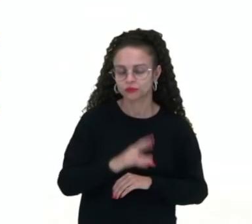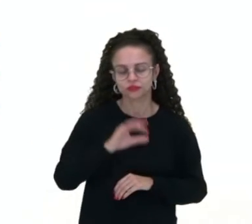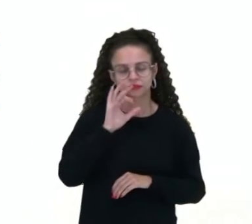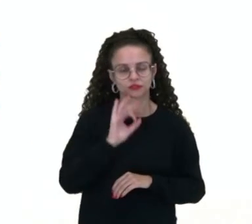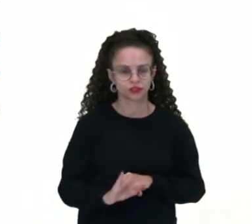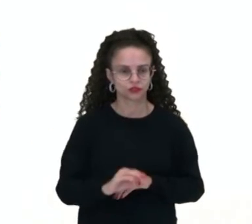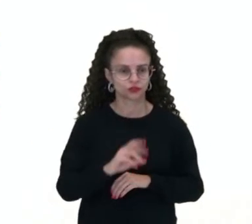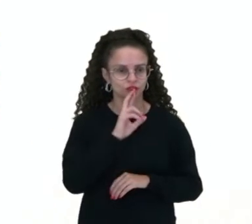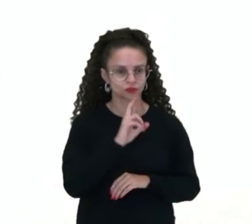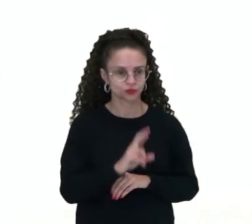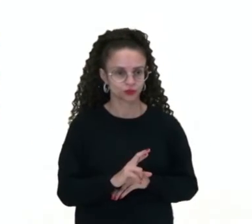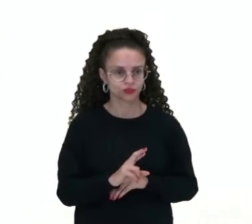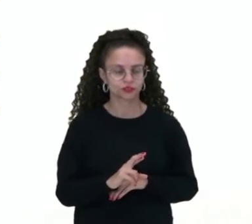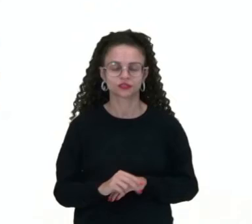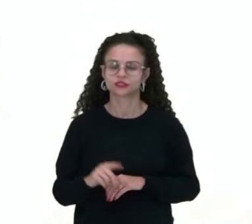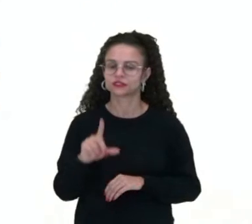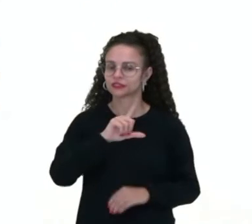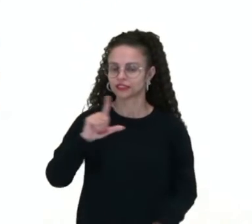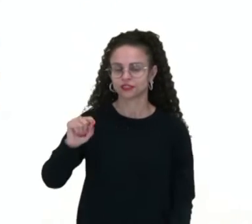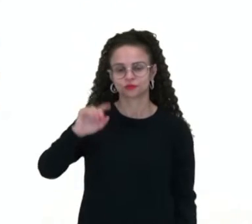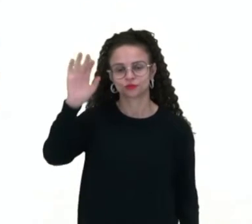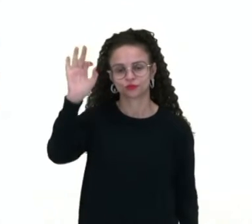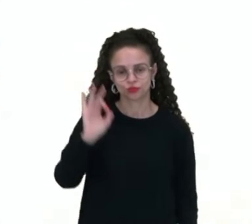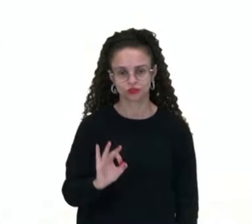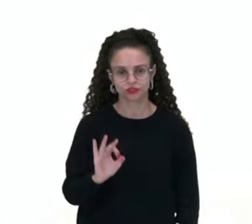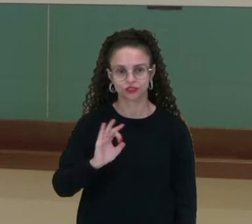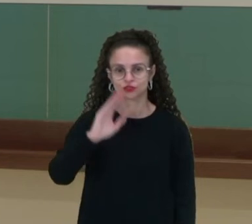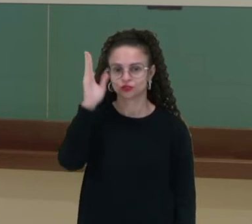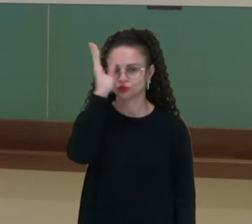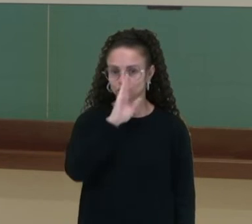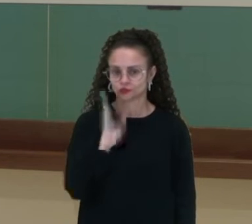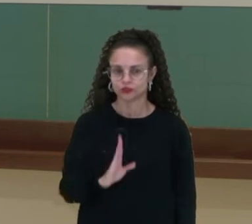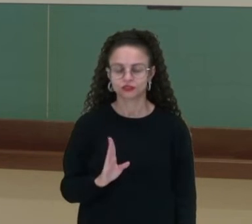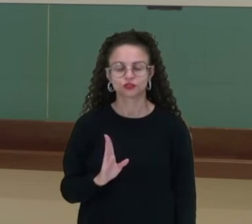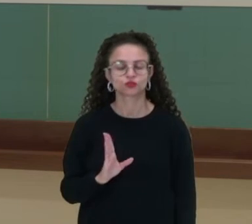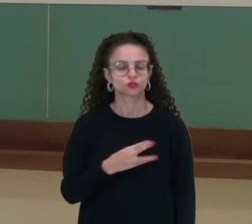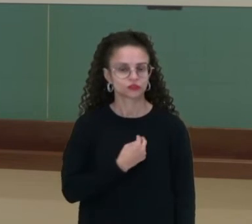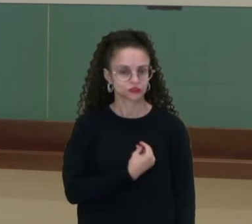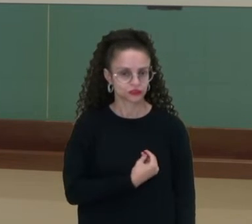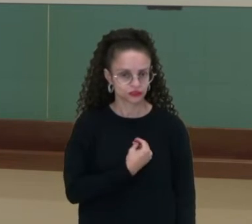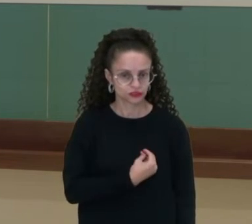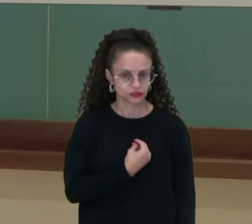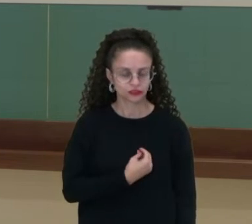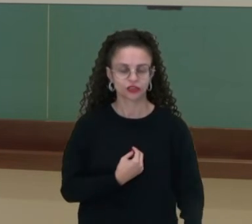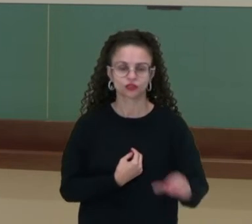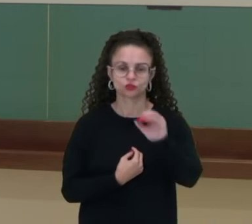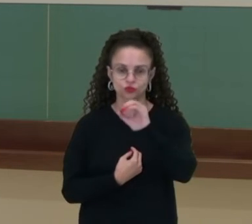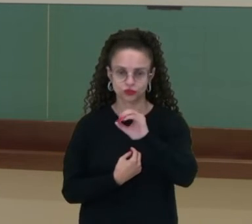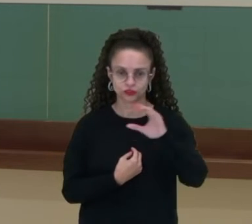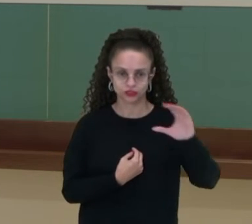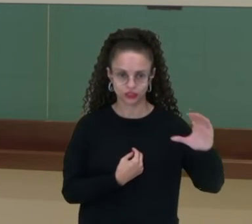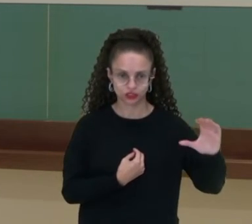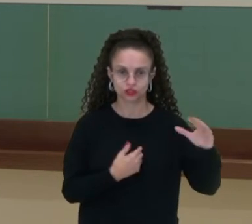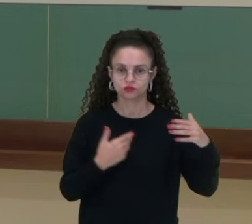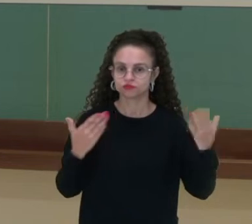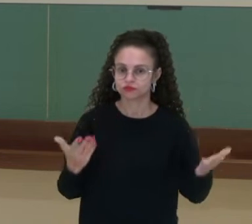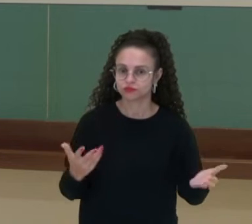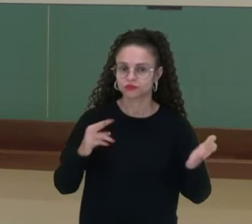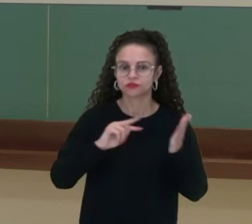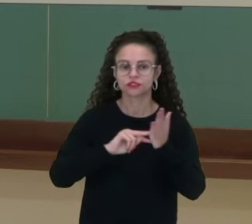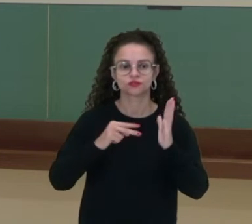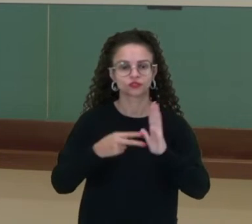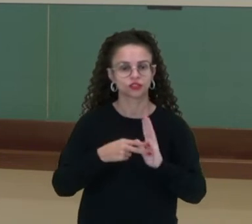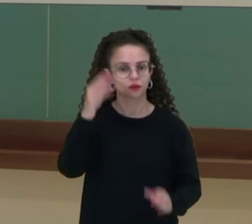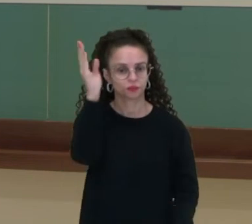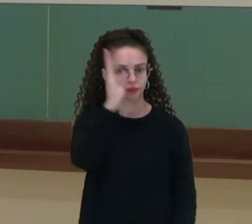você colocou aí 100% do Brasil, né? Está dentro do lado aí ocidental do nosso planeta. Ou seja, o Brasil